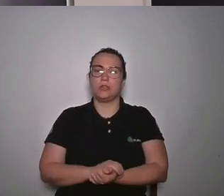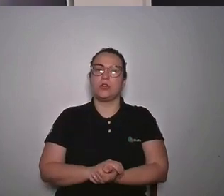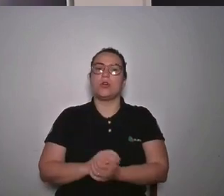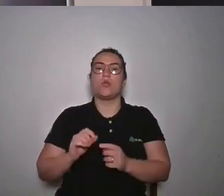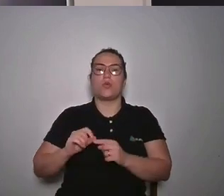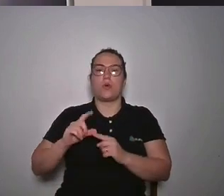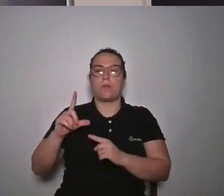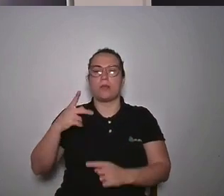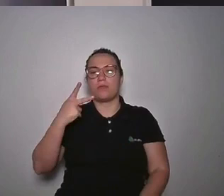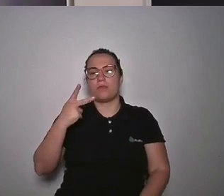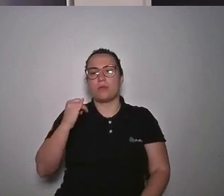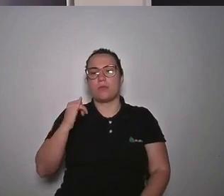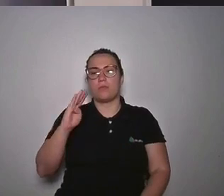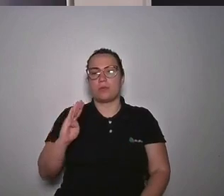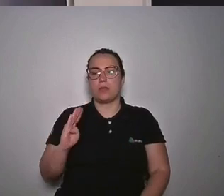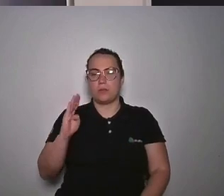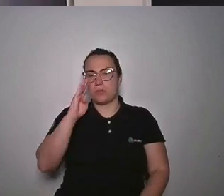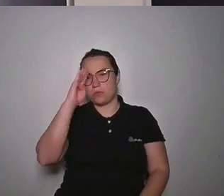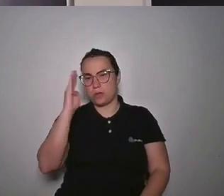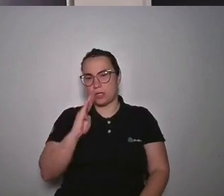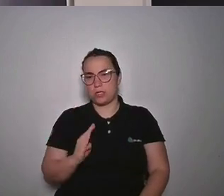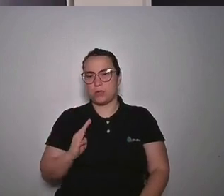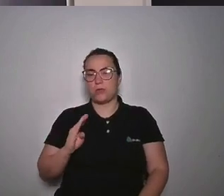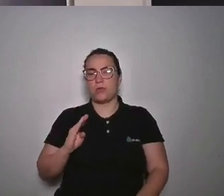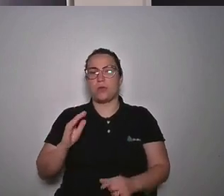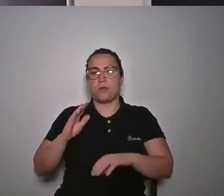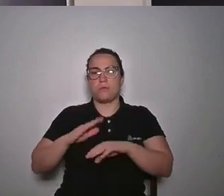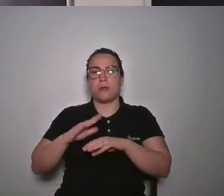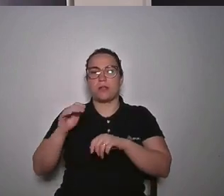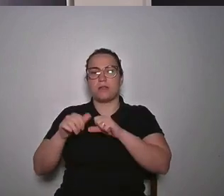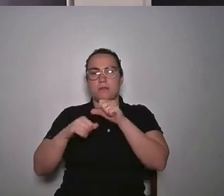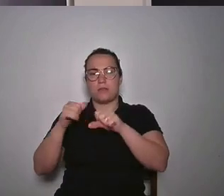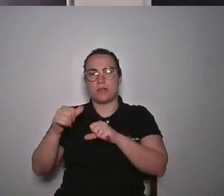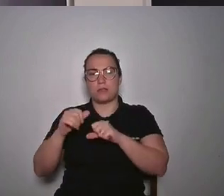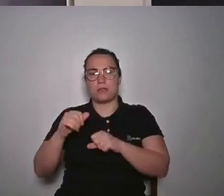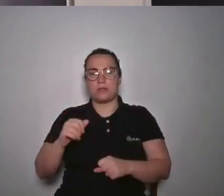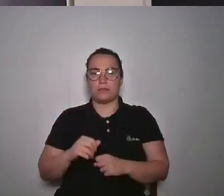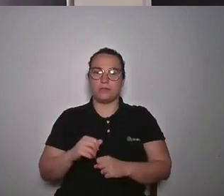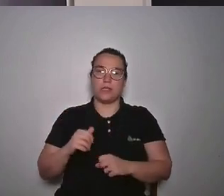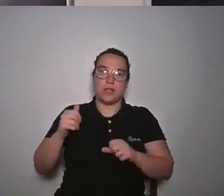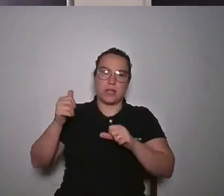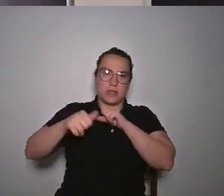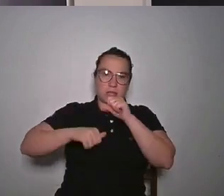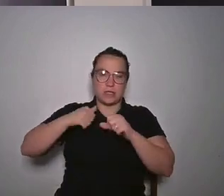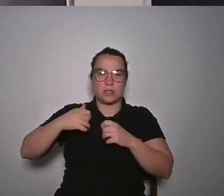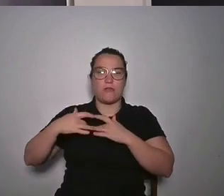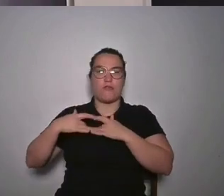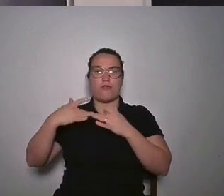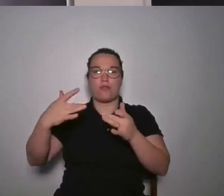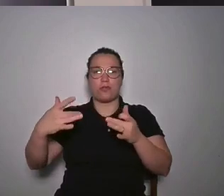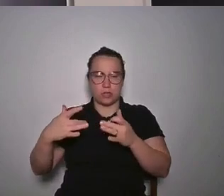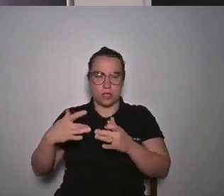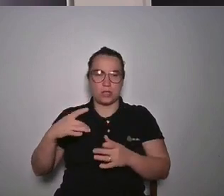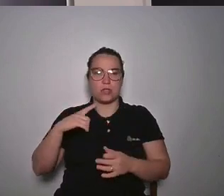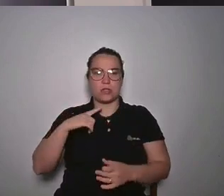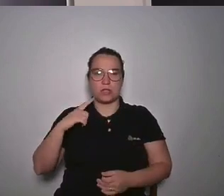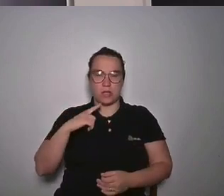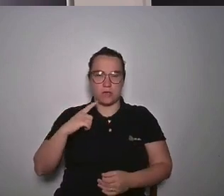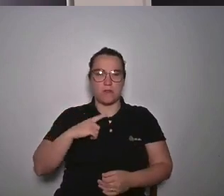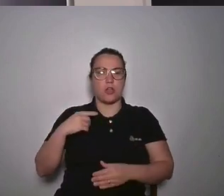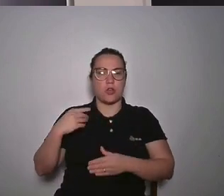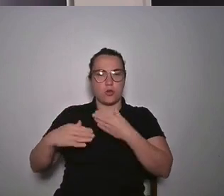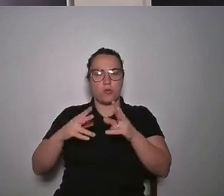o PIB do Brasil mais a variação monetária. Nas transferências voluntárias, foi adotado o mesmo